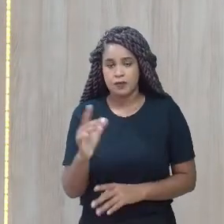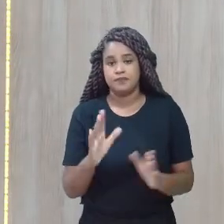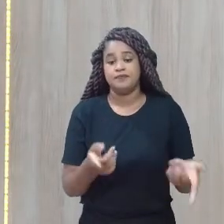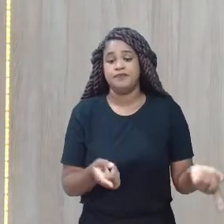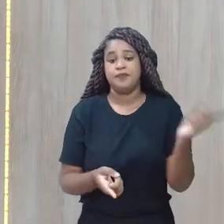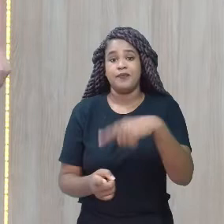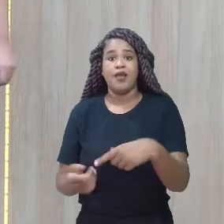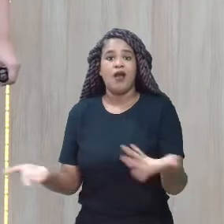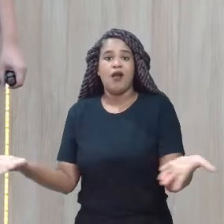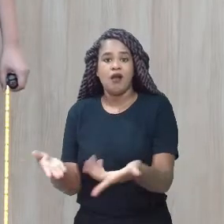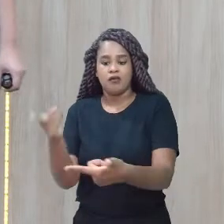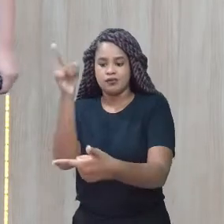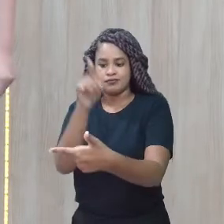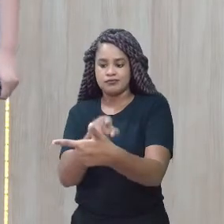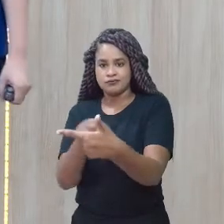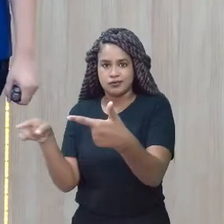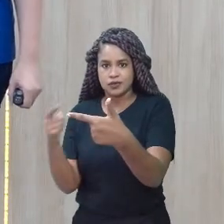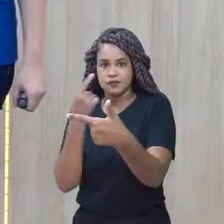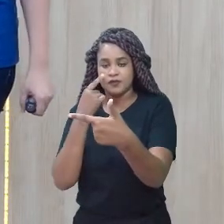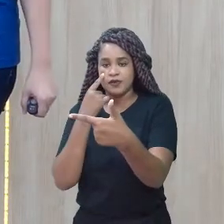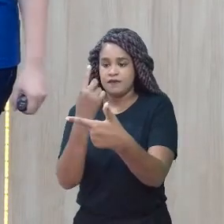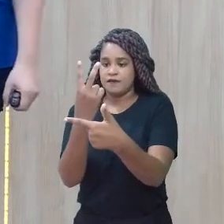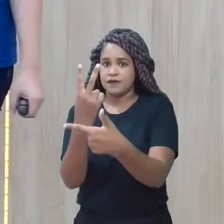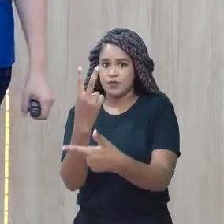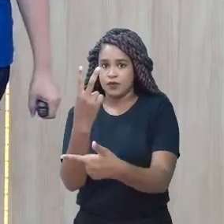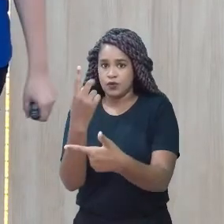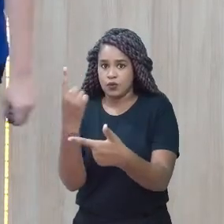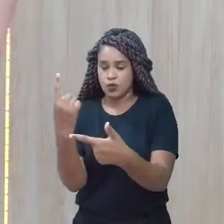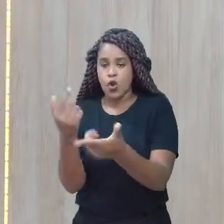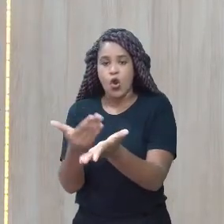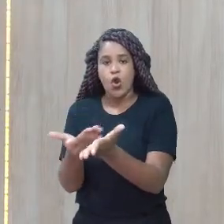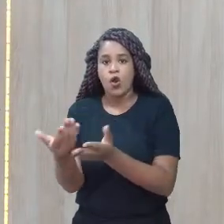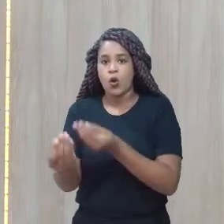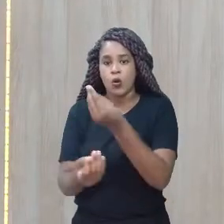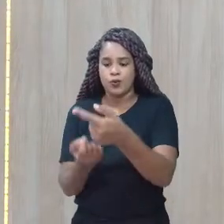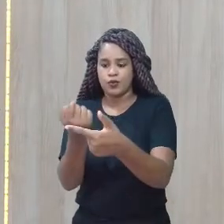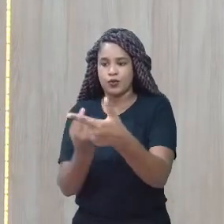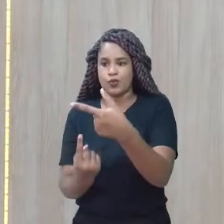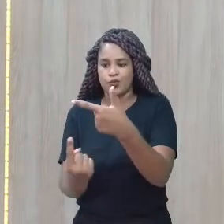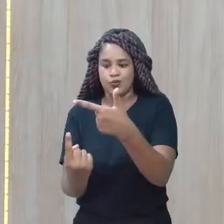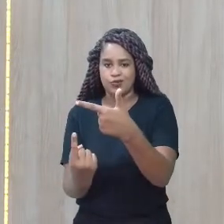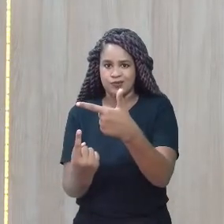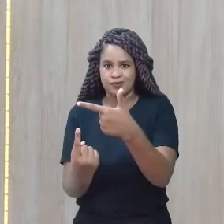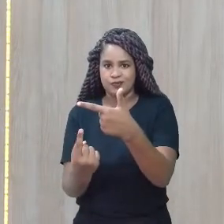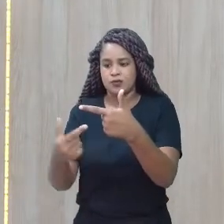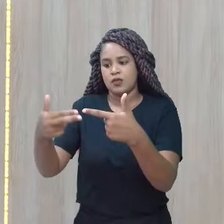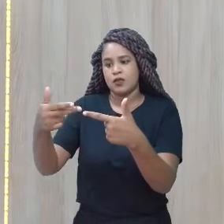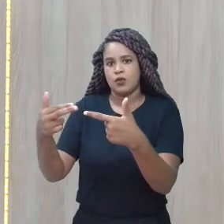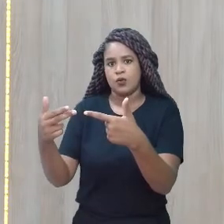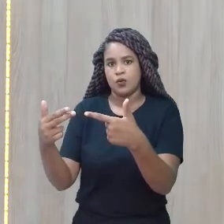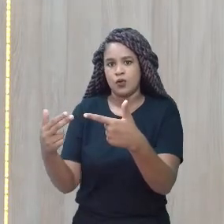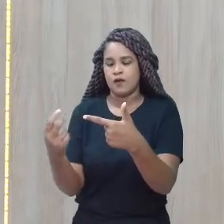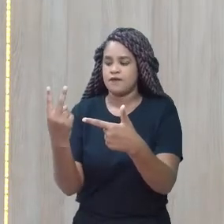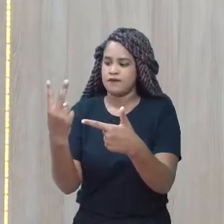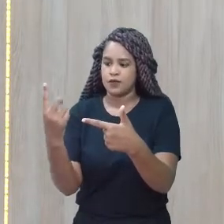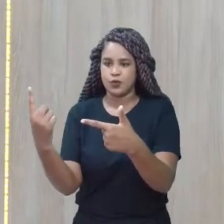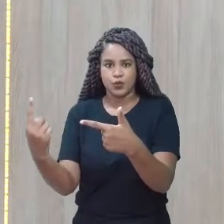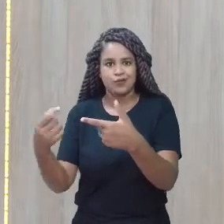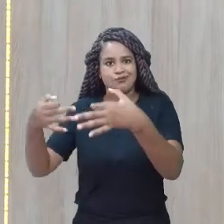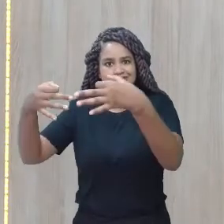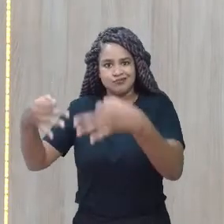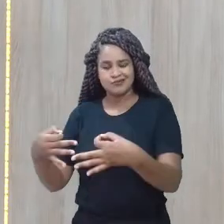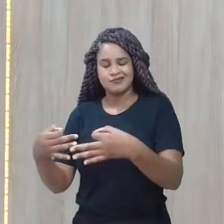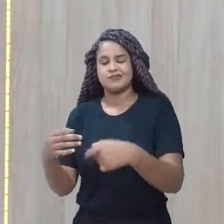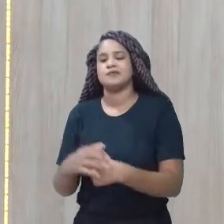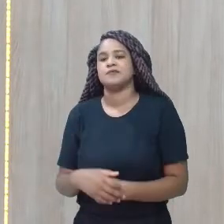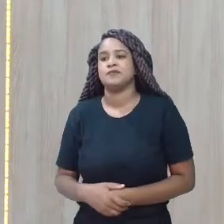dos divisores de 21, a gente viu que começa com 1, né? Então, 21 dividido para 1 vai dar exato, que é o próprio 21.